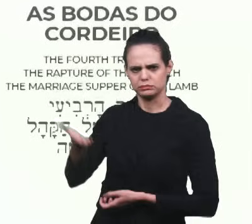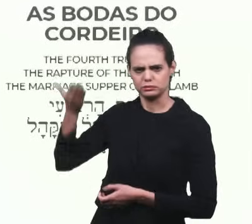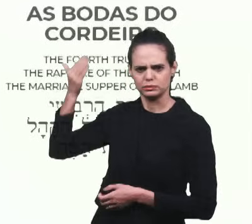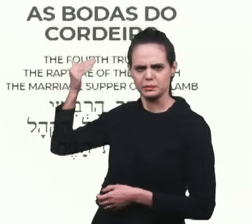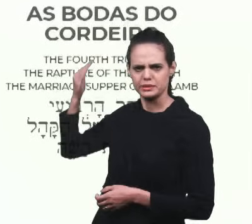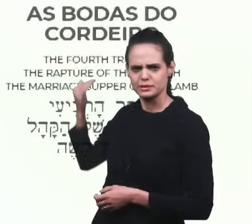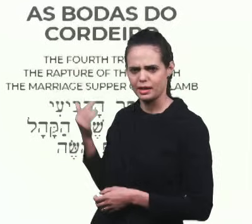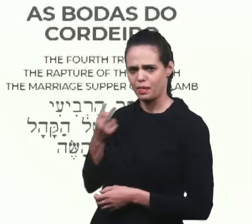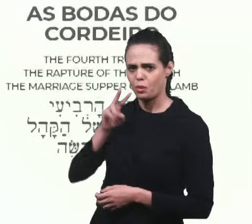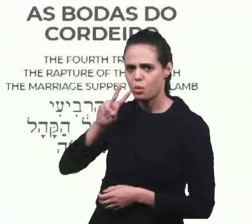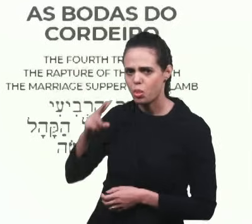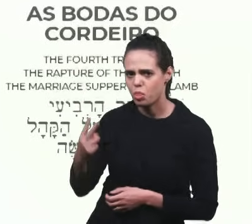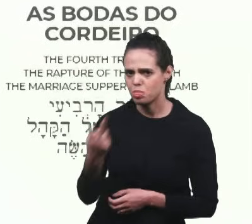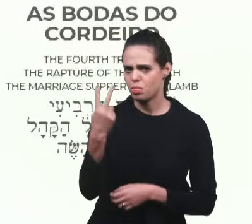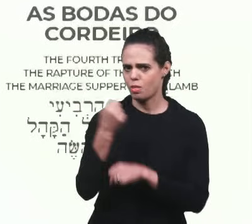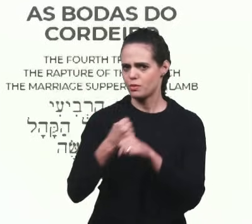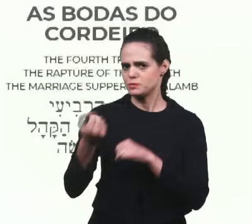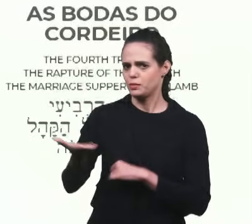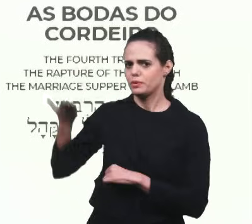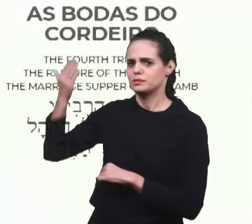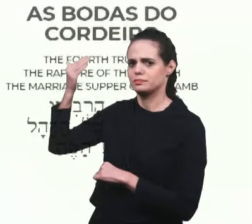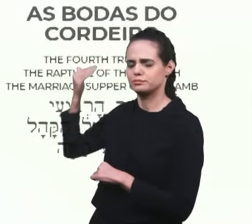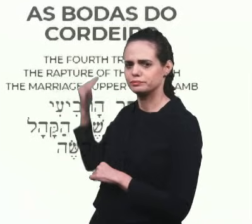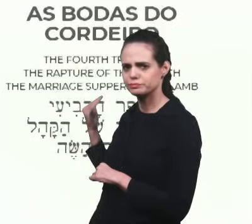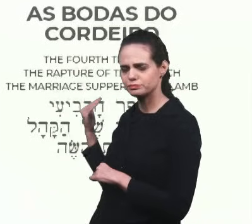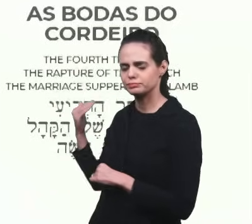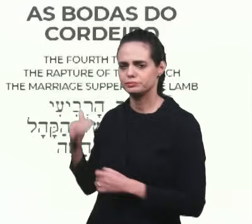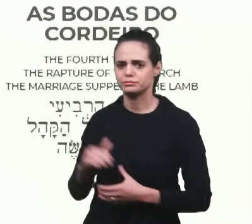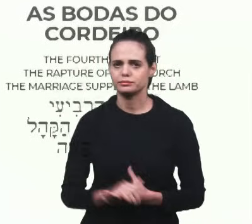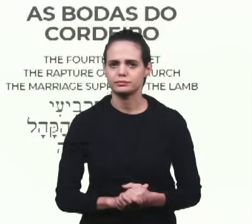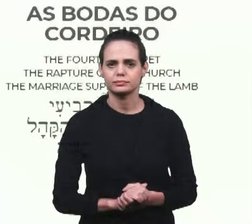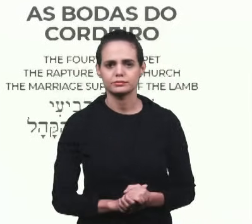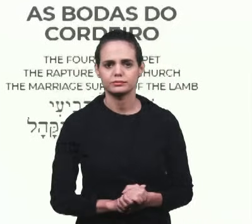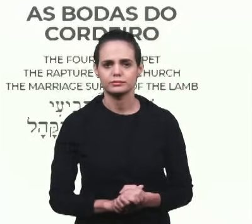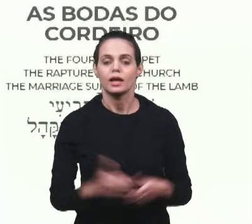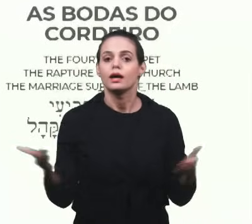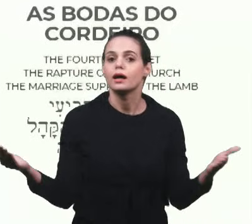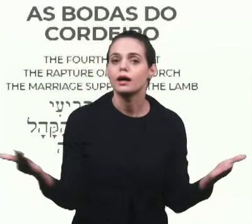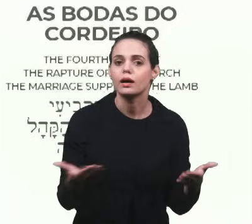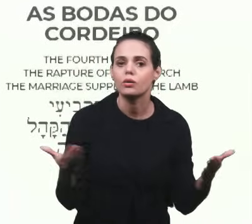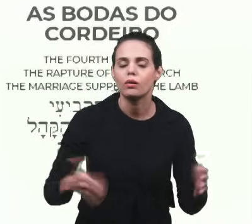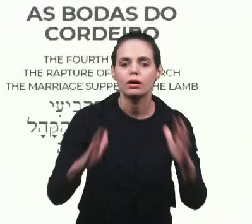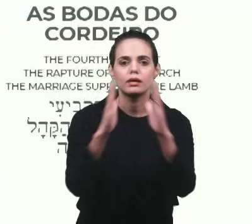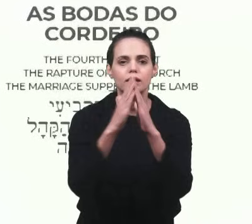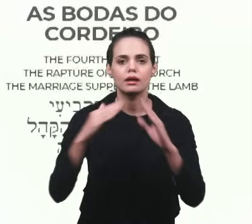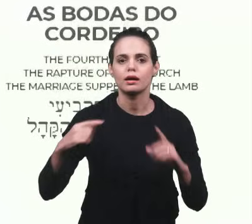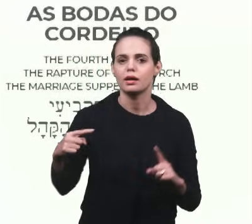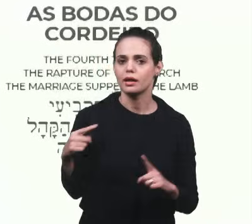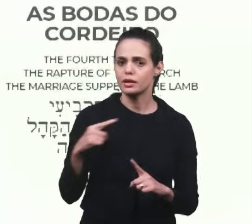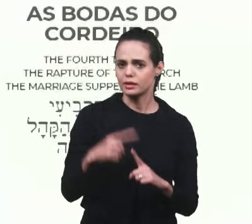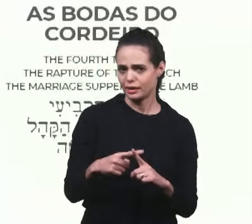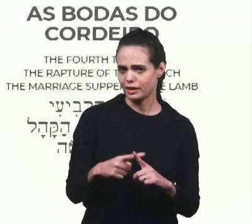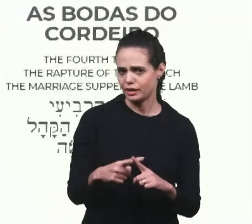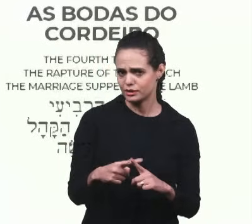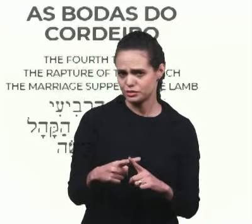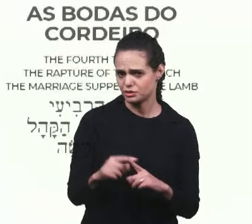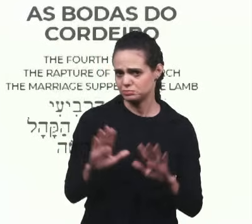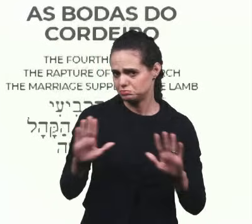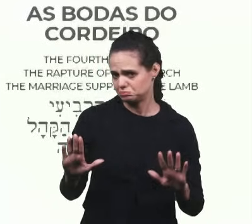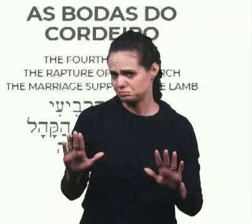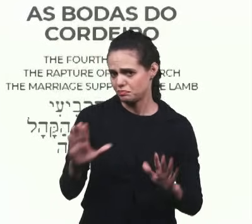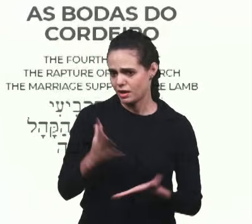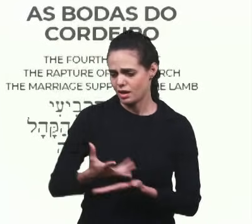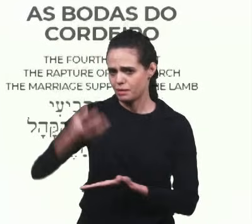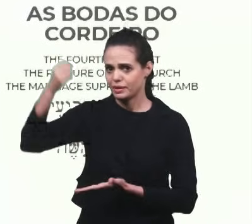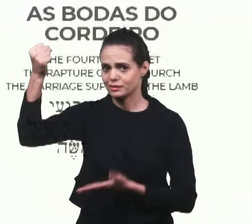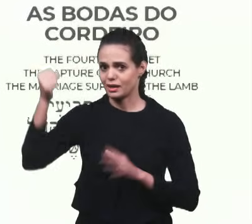igreja no lugar de Israel. Estão entendendo? Agora a igreja sai Israel continua, vai continuar, que é o período